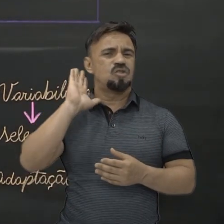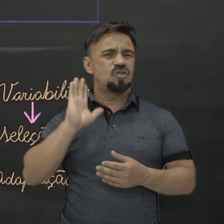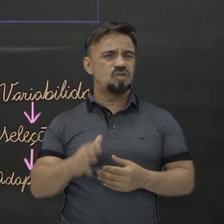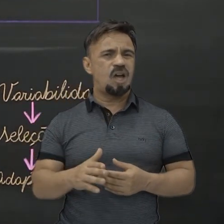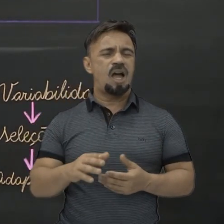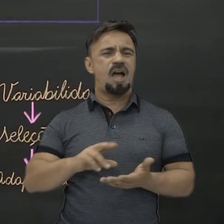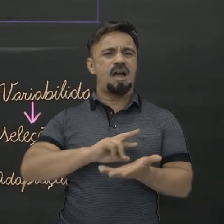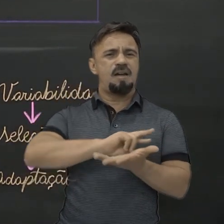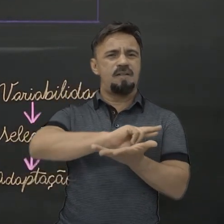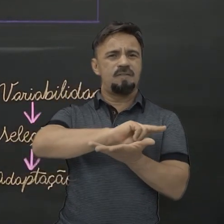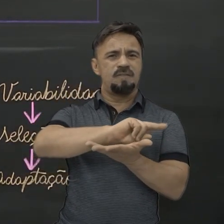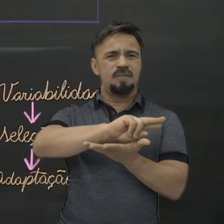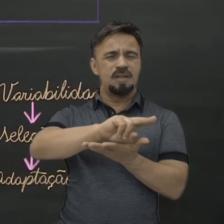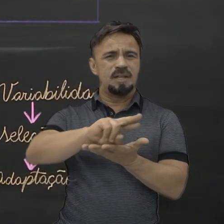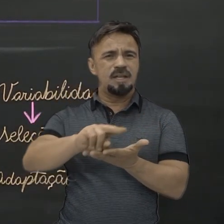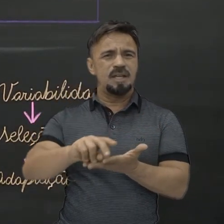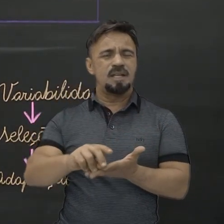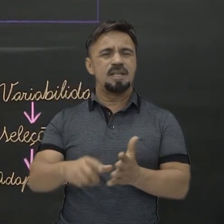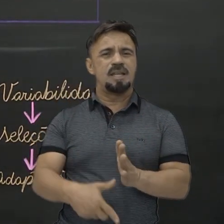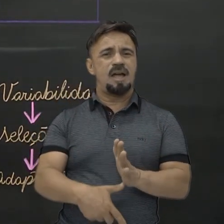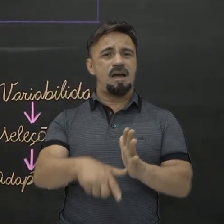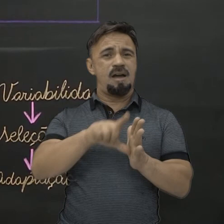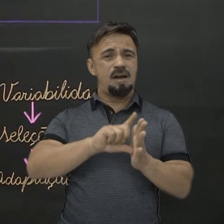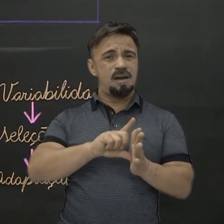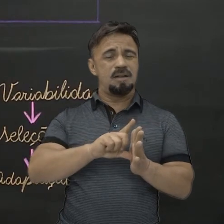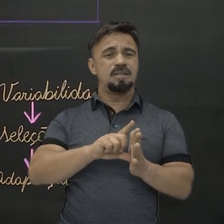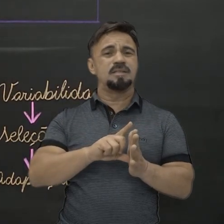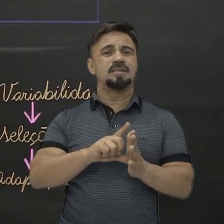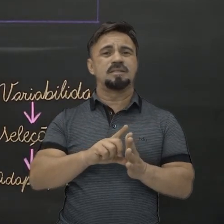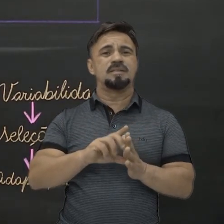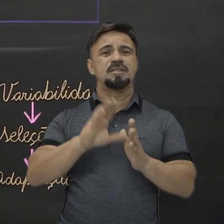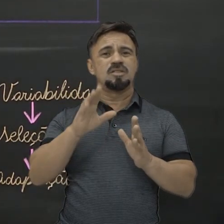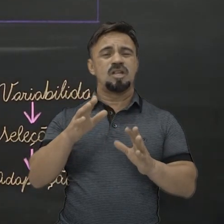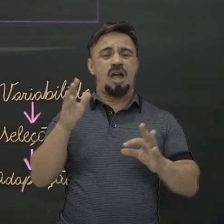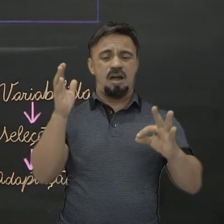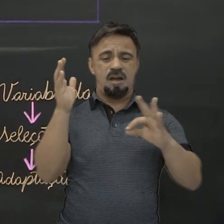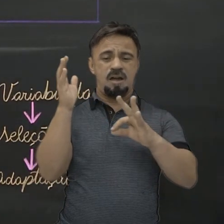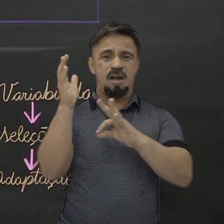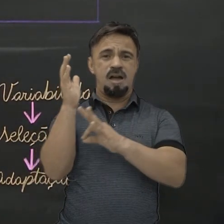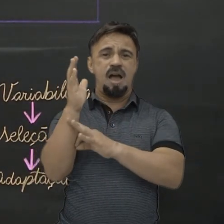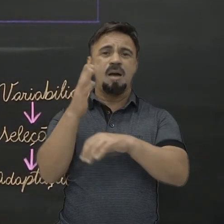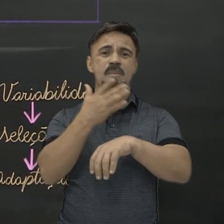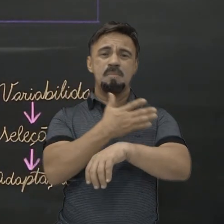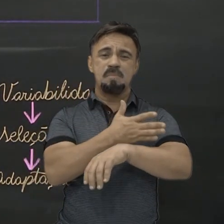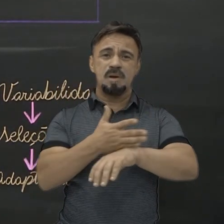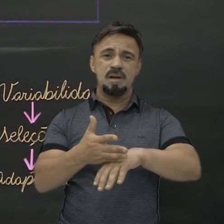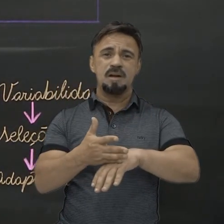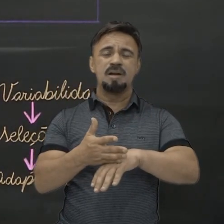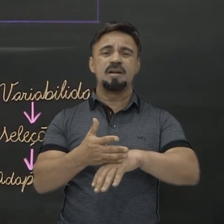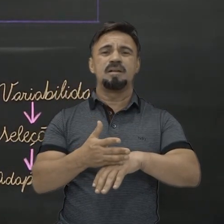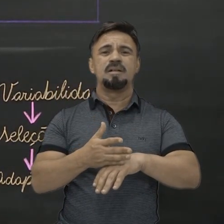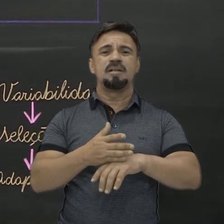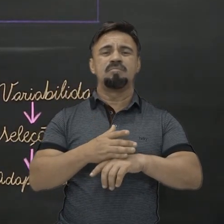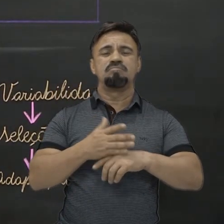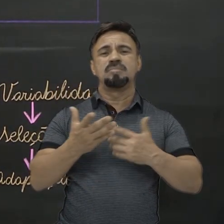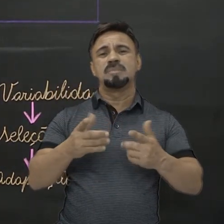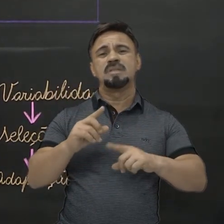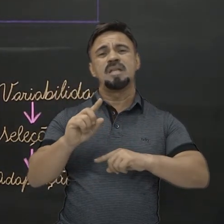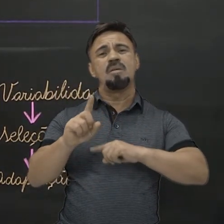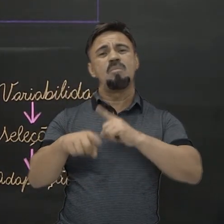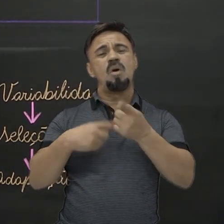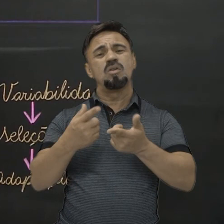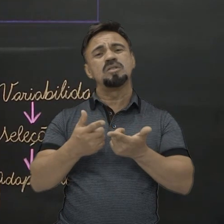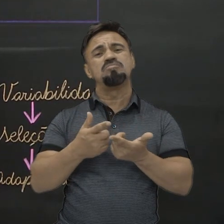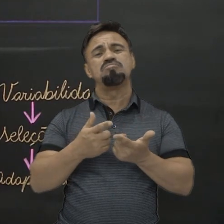uma variedade pré-existente. E as brancas nesse ambiente foram selecionadas positivamente e depois